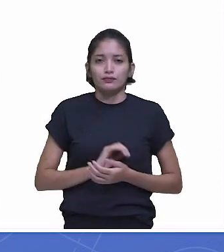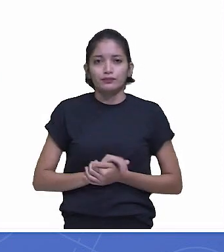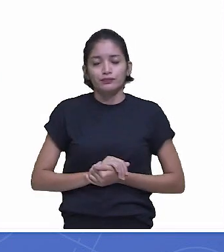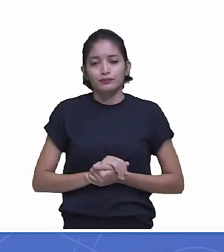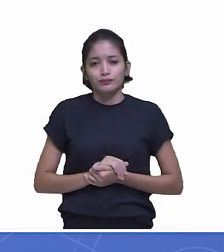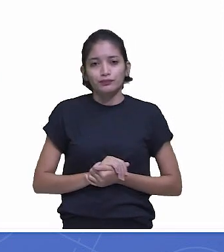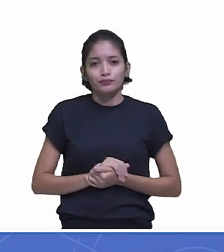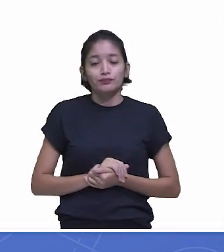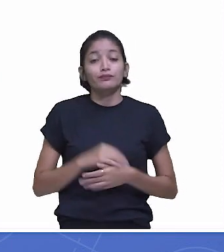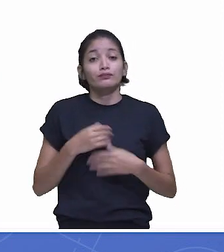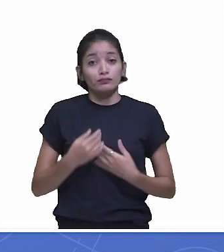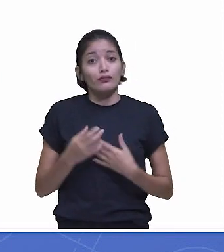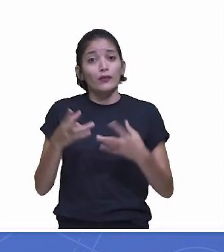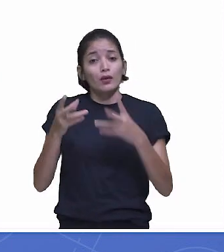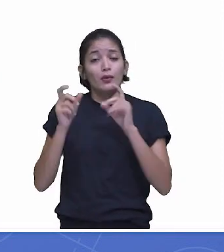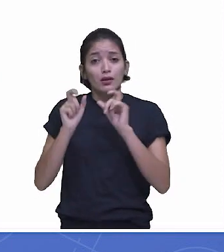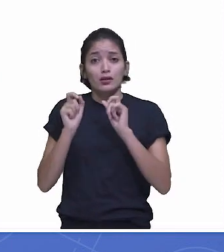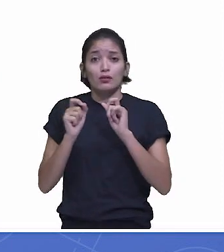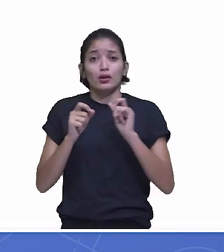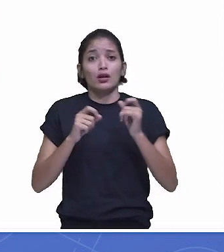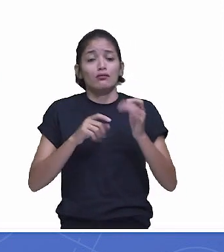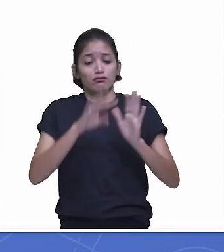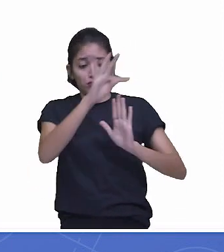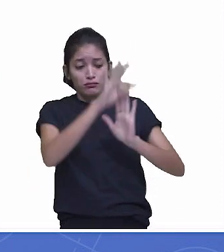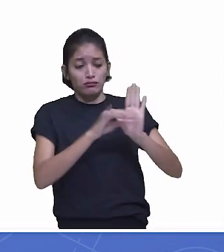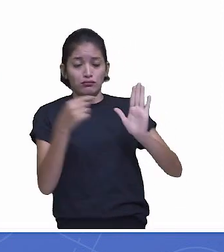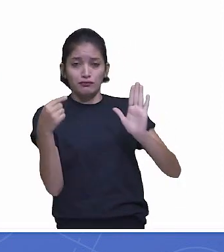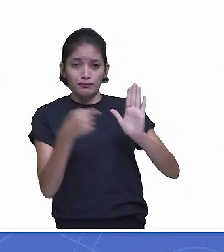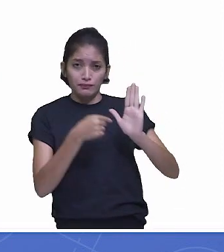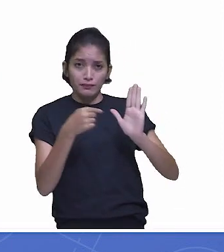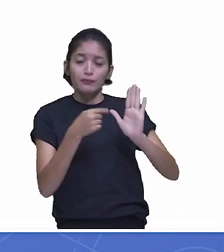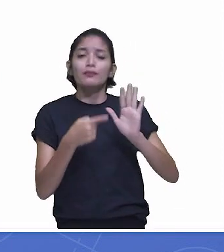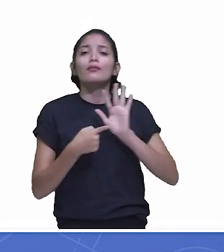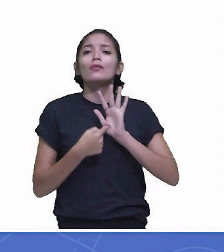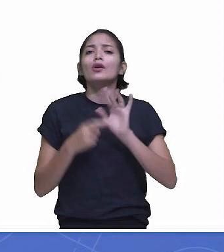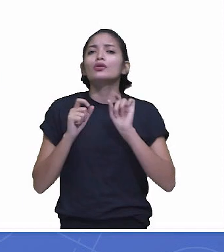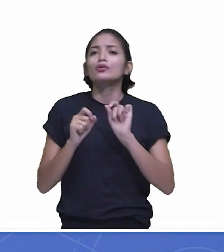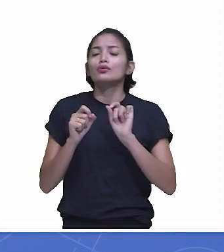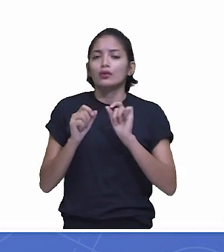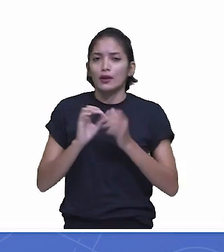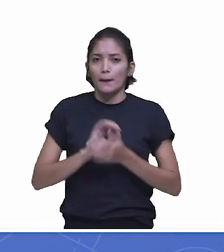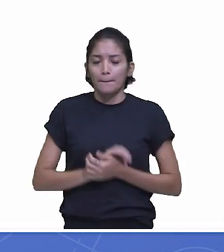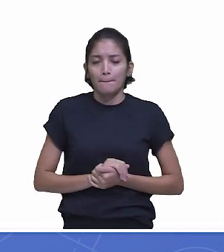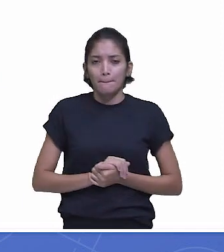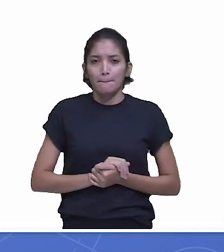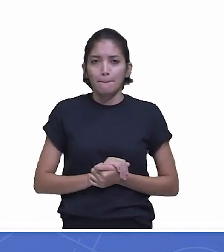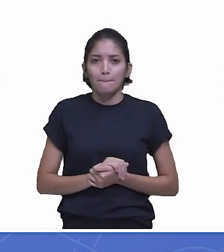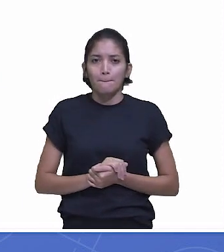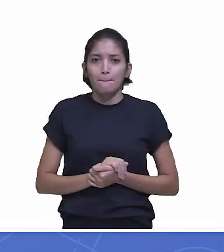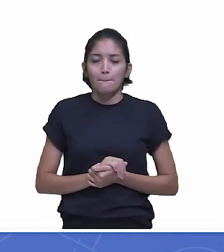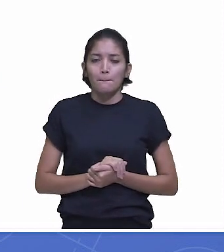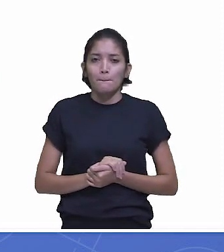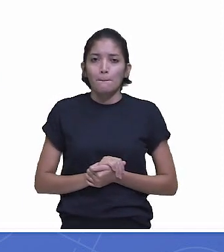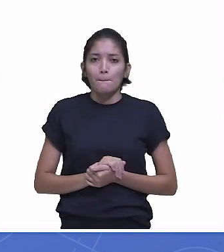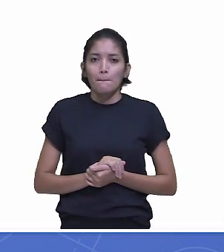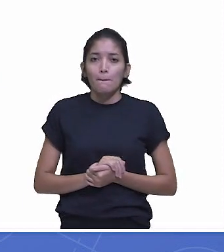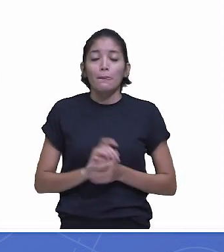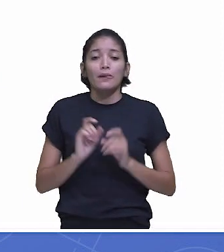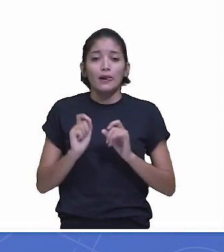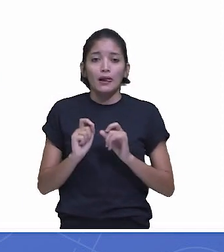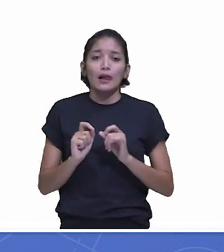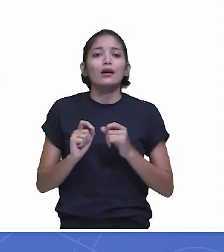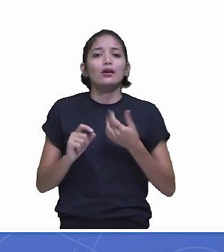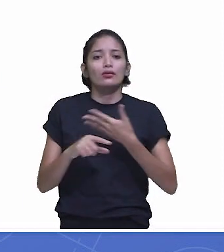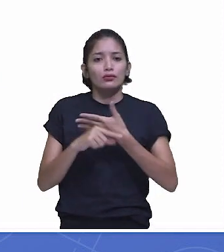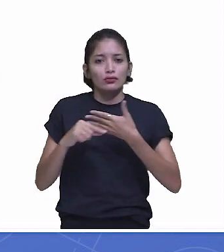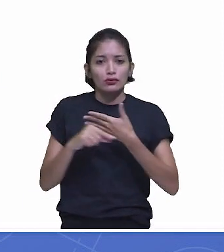gente, observem que a referência aqui do nosso texto indica que faz parte da obra de Lima Barreto, Triste Fim